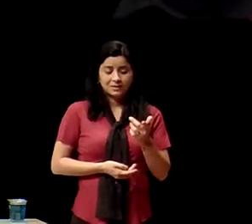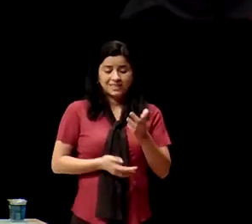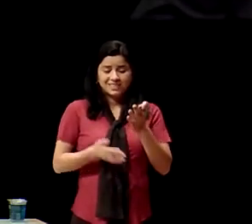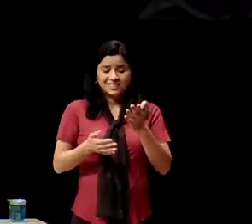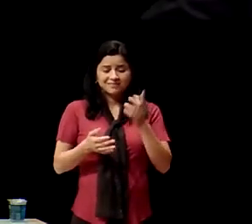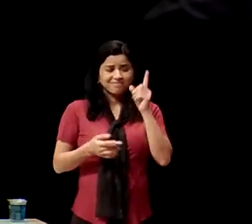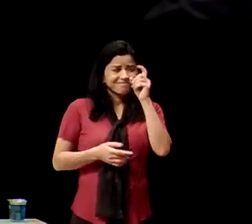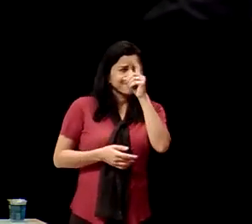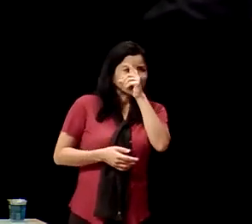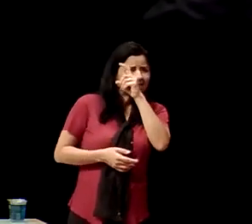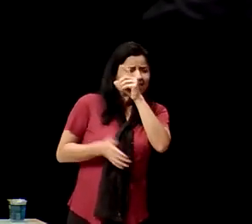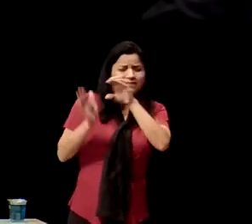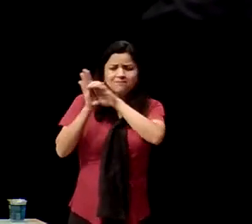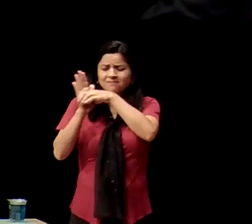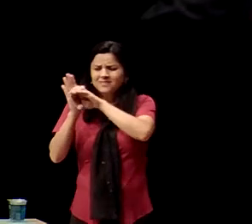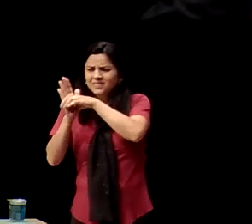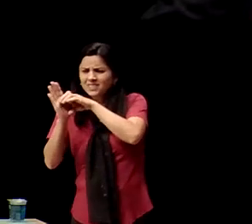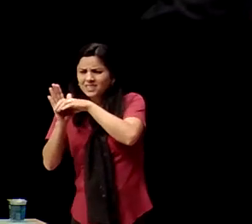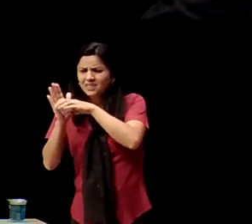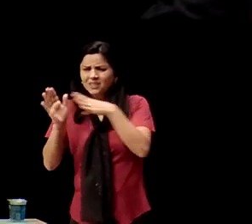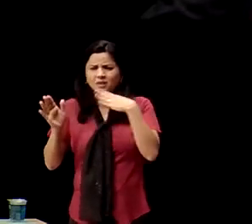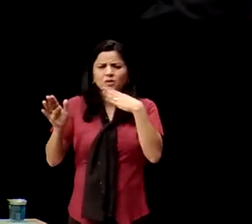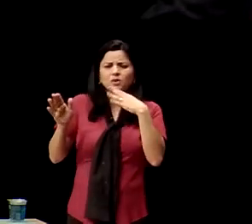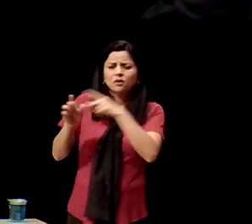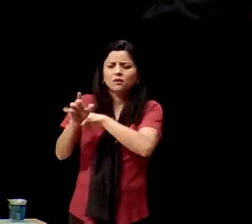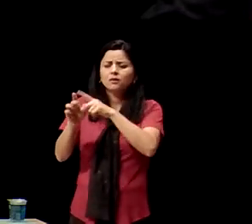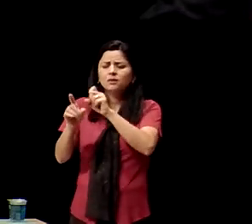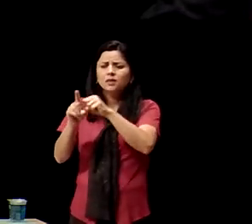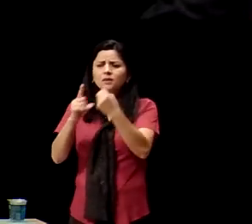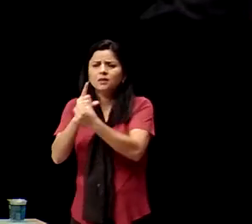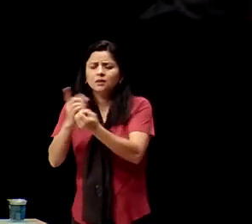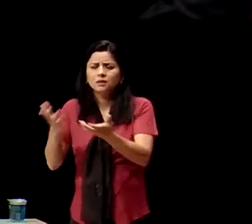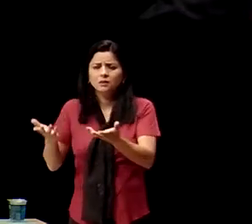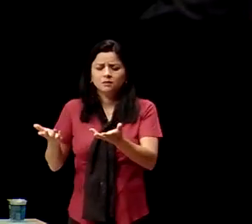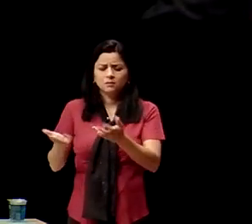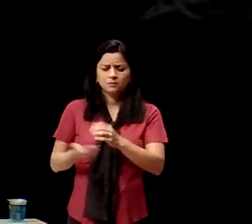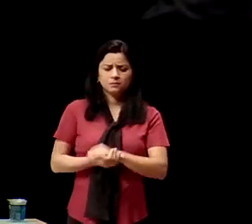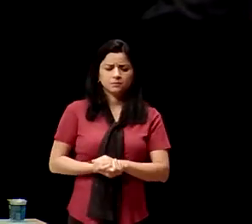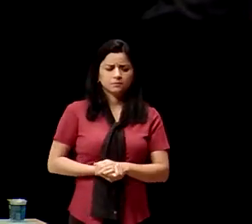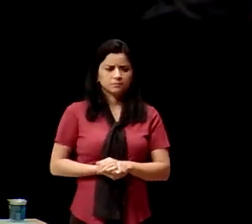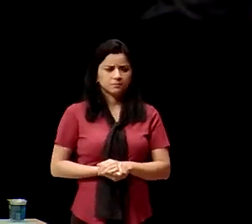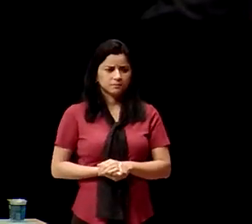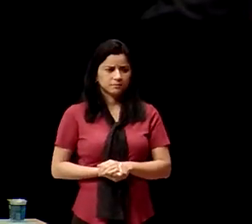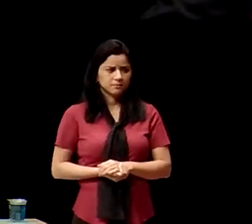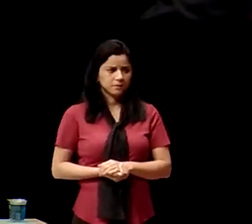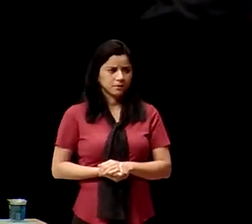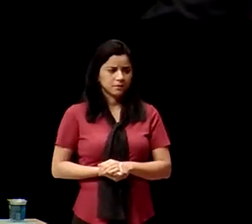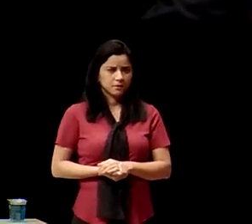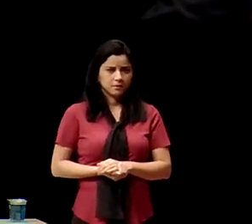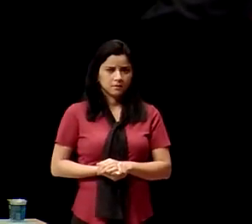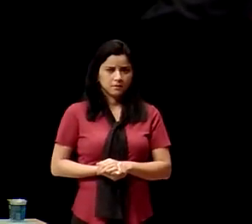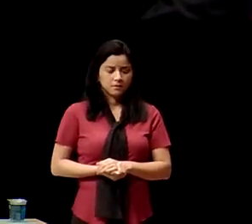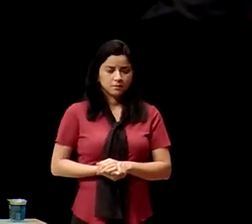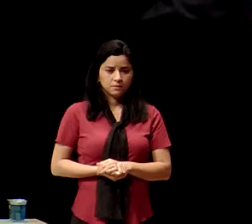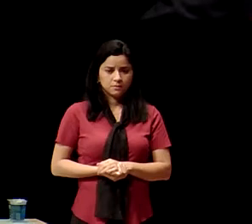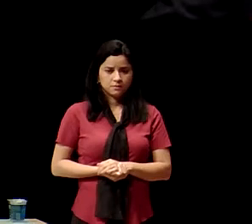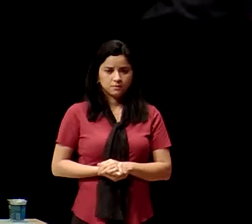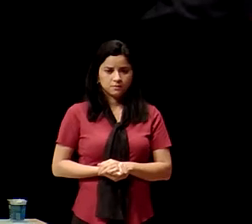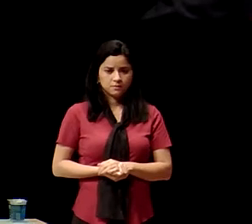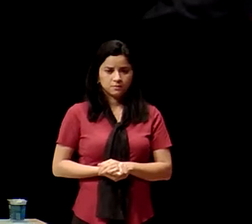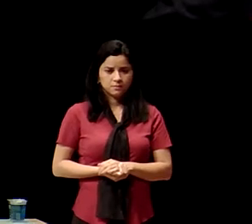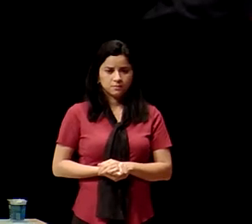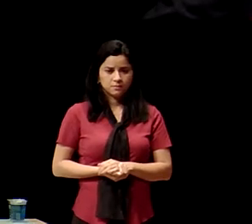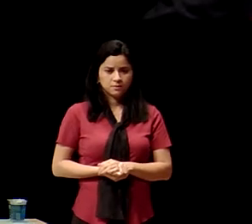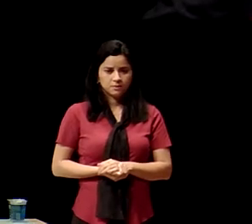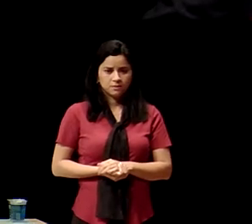claro qual é este conceito, esse conhecimento da pedagogia social, it is difficult to